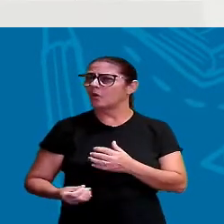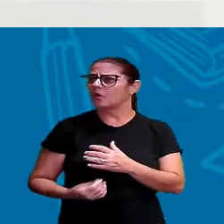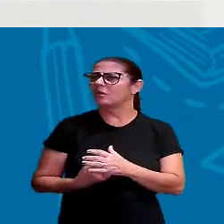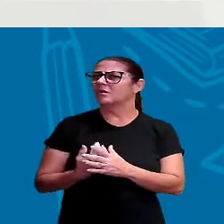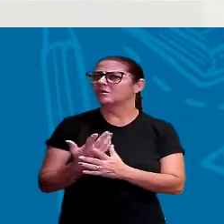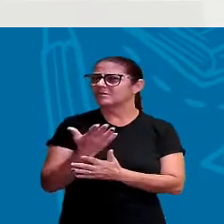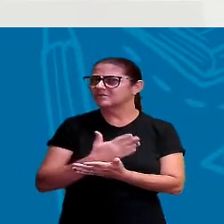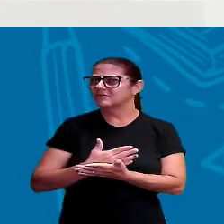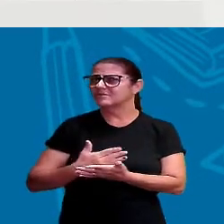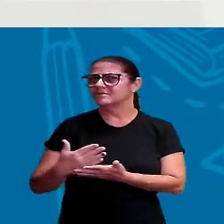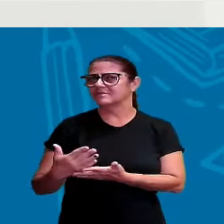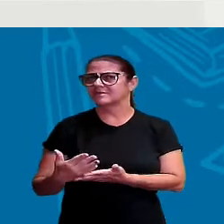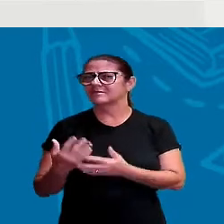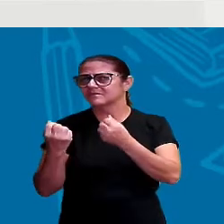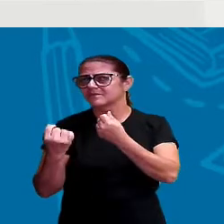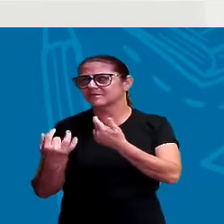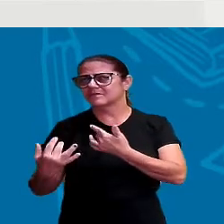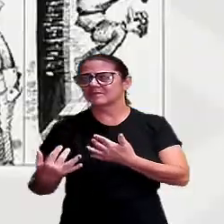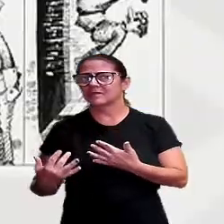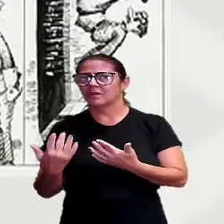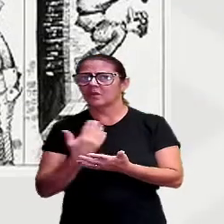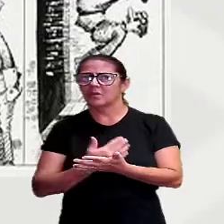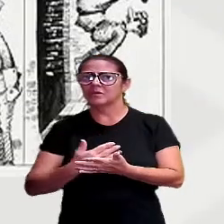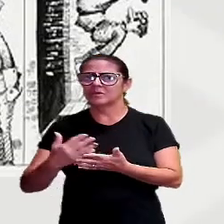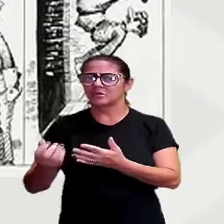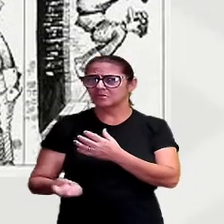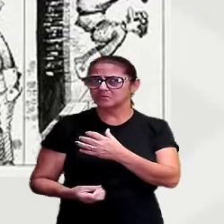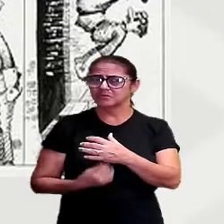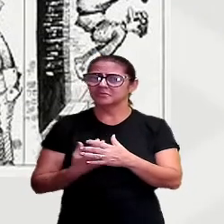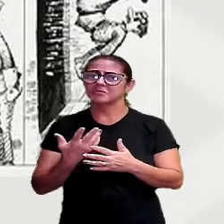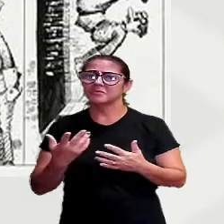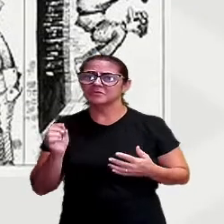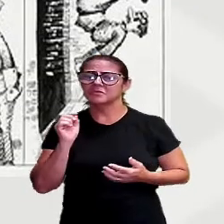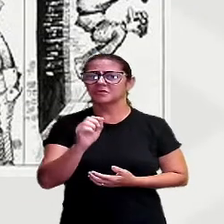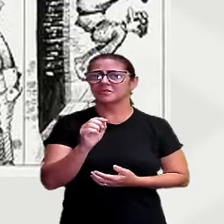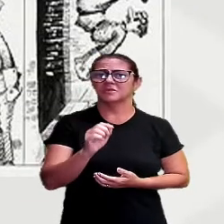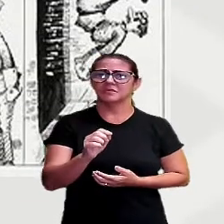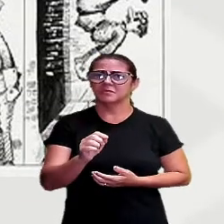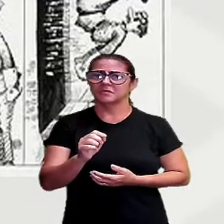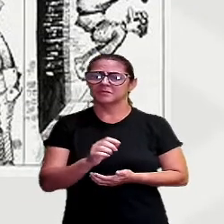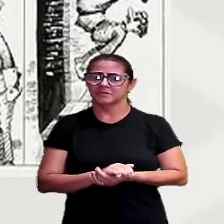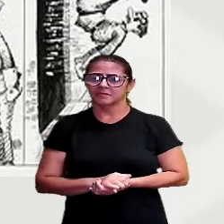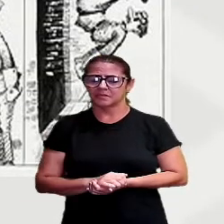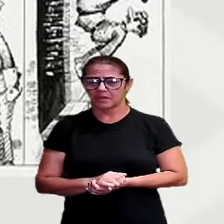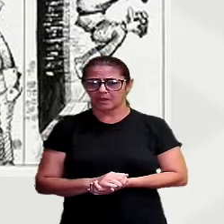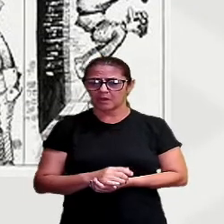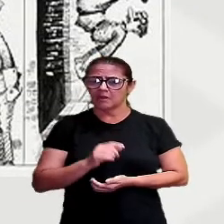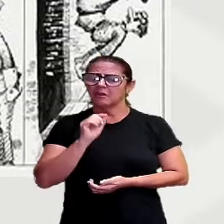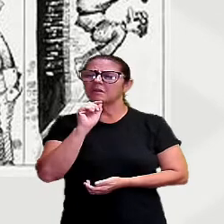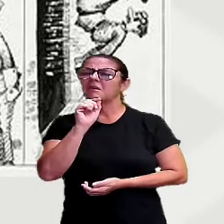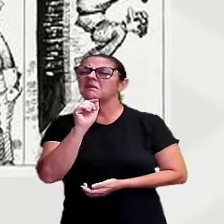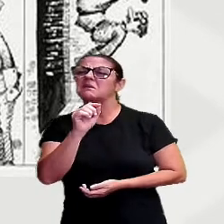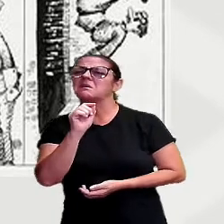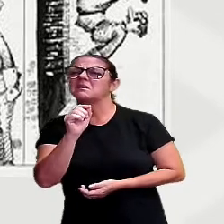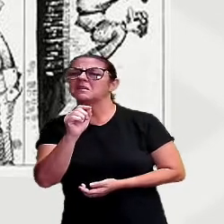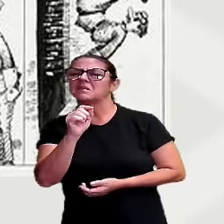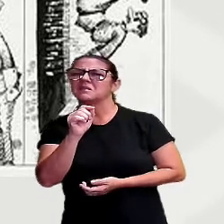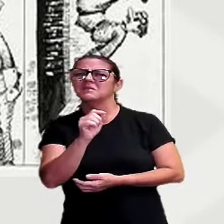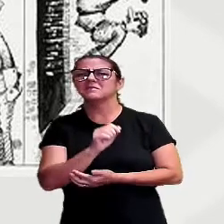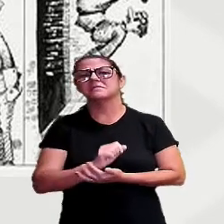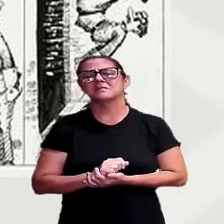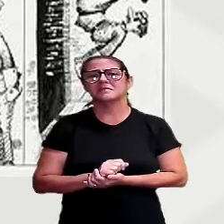tem mais. Gente, continuando sobre as origens, a gente tem um dos pioneiros da criação. Quem foi?